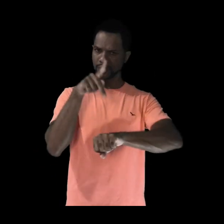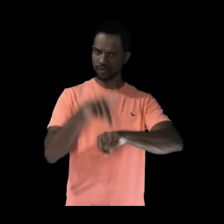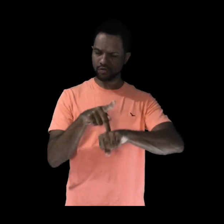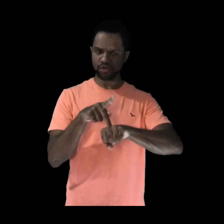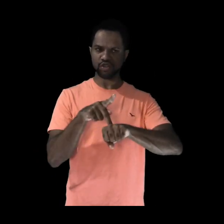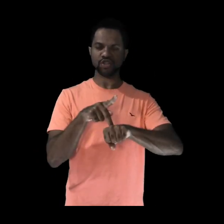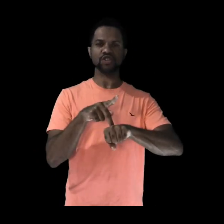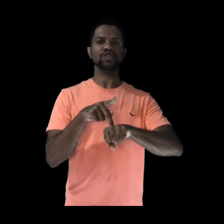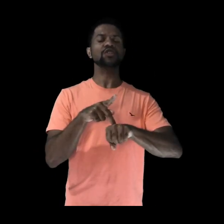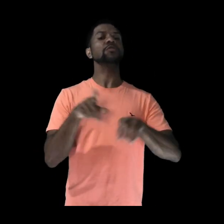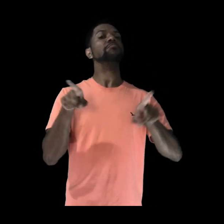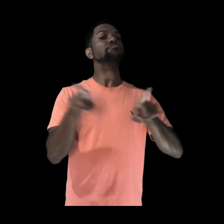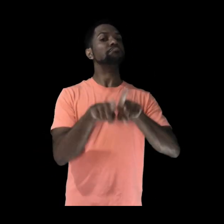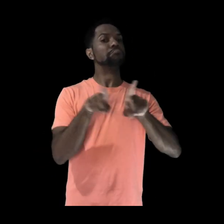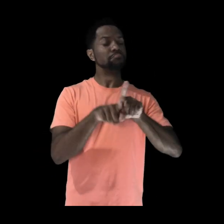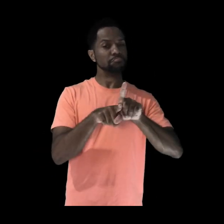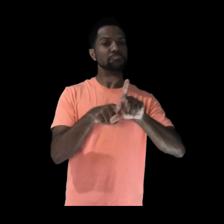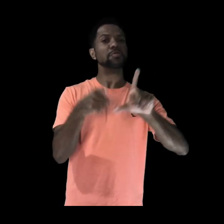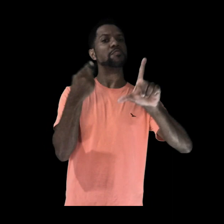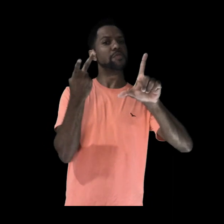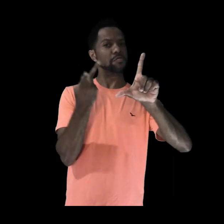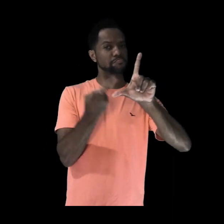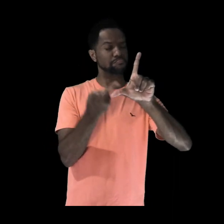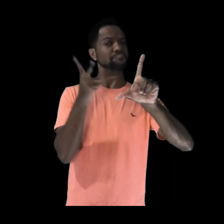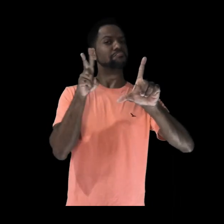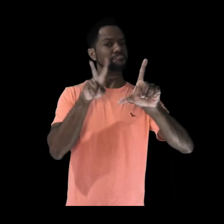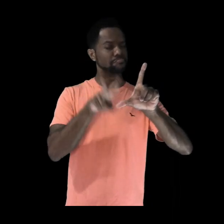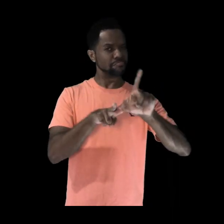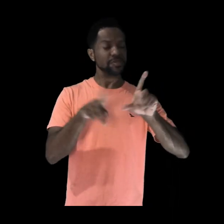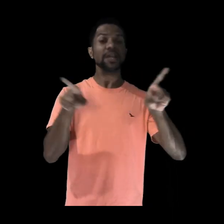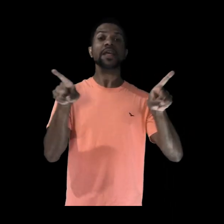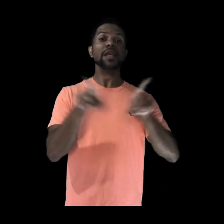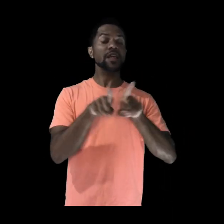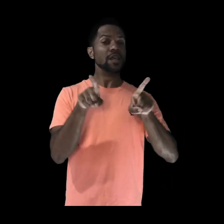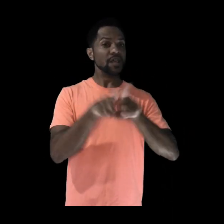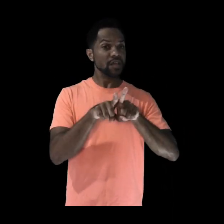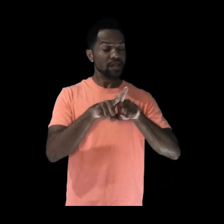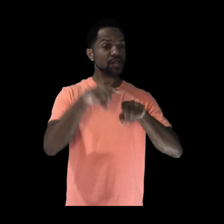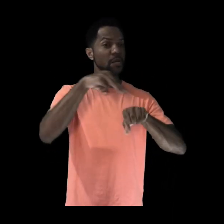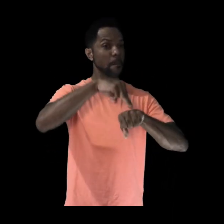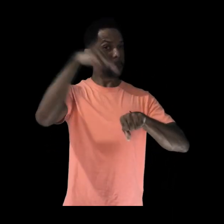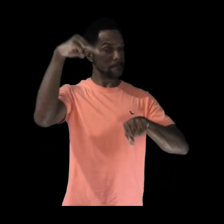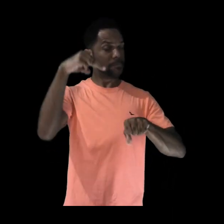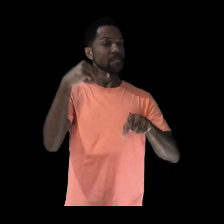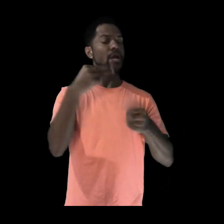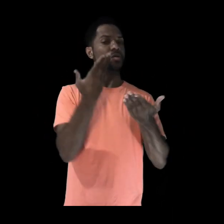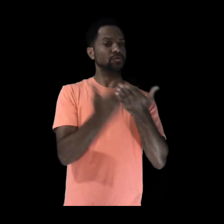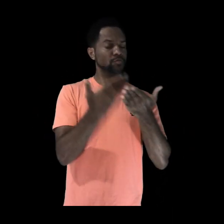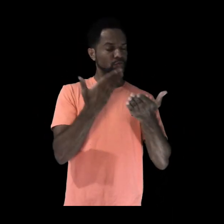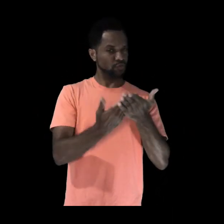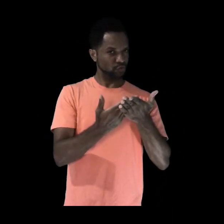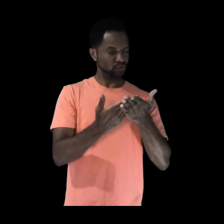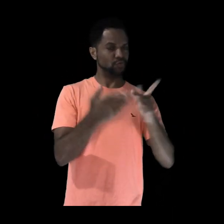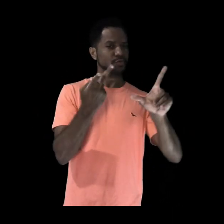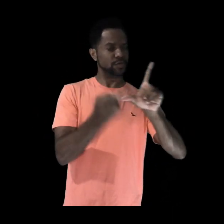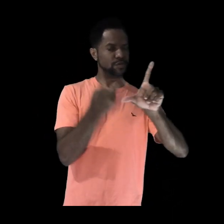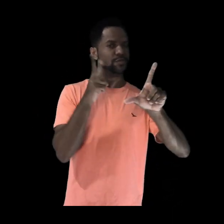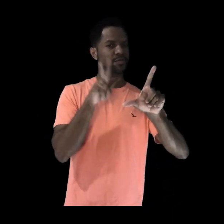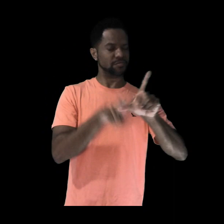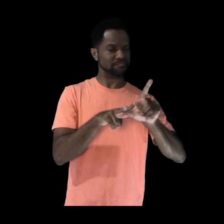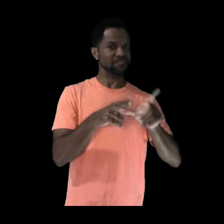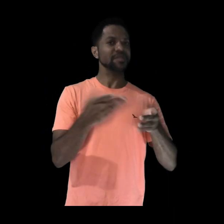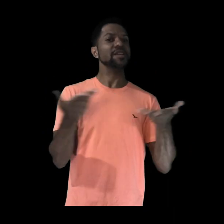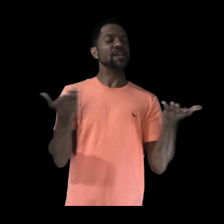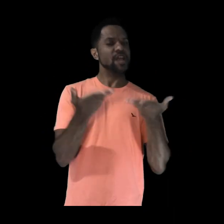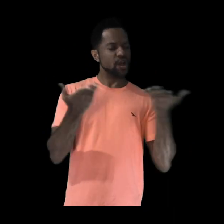Superior, com habilitação para Pedagogia, bacharelado em Letras Libras, sou bacharel, e sou mestre em Estudos da Tradução. E